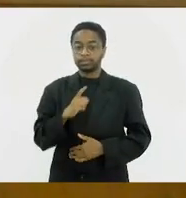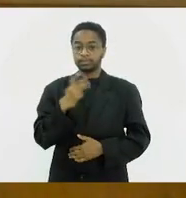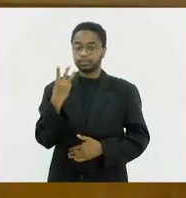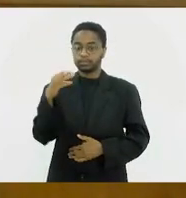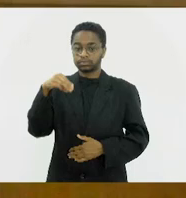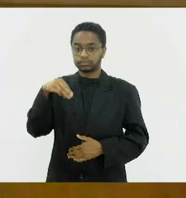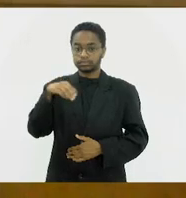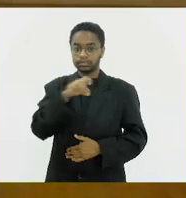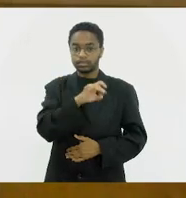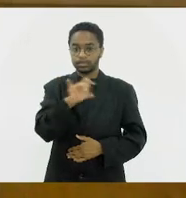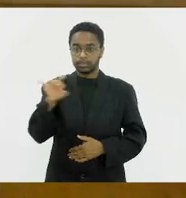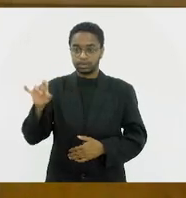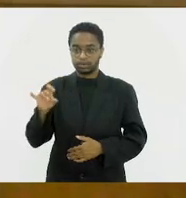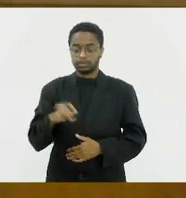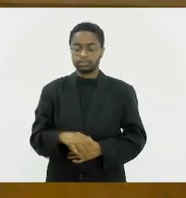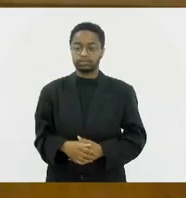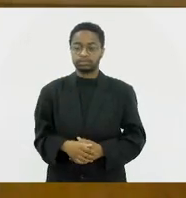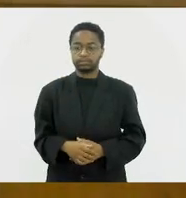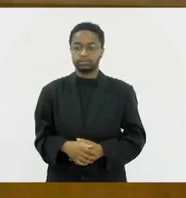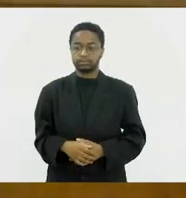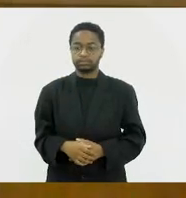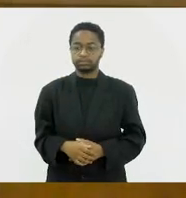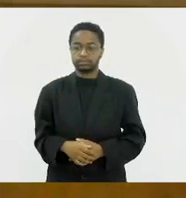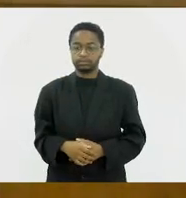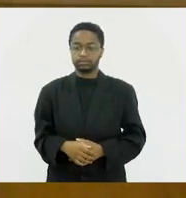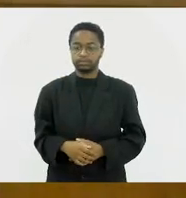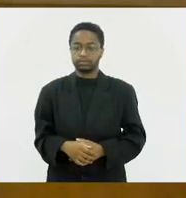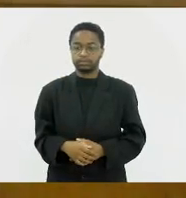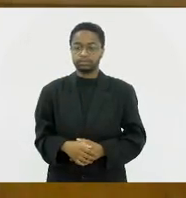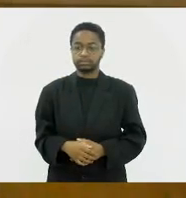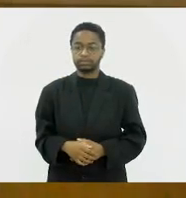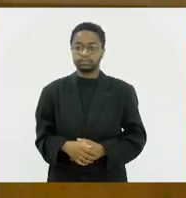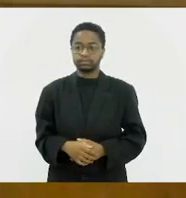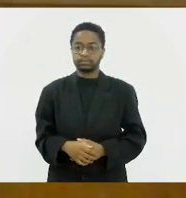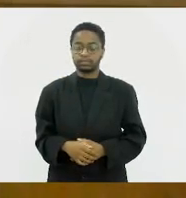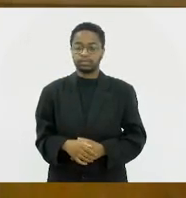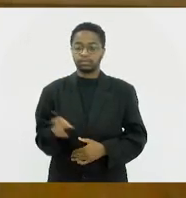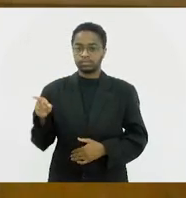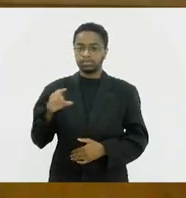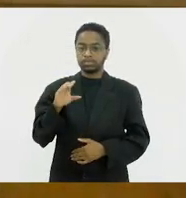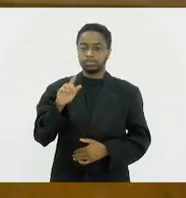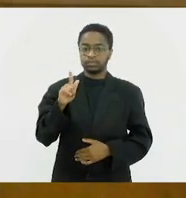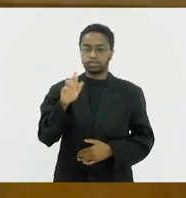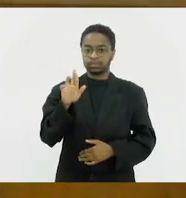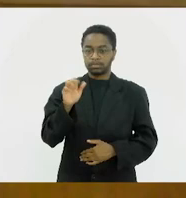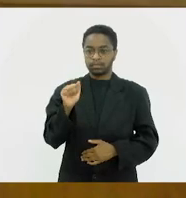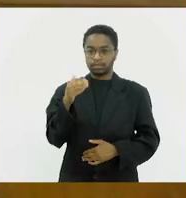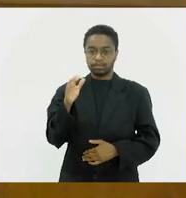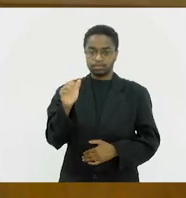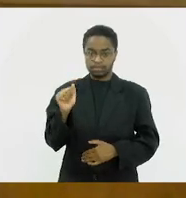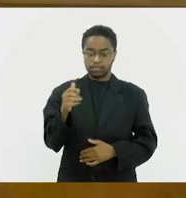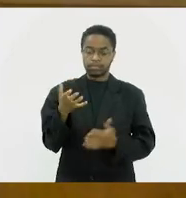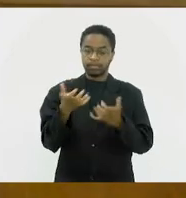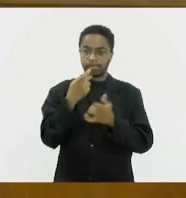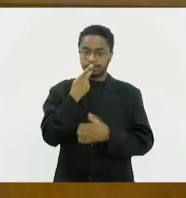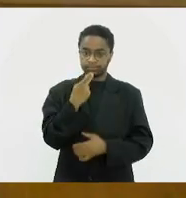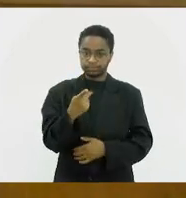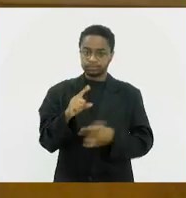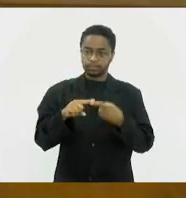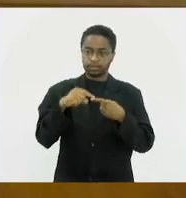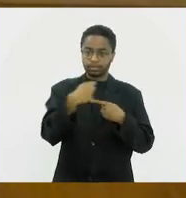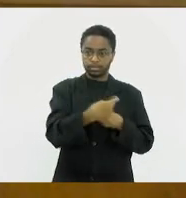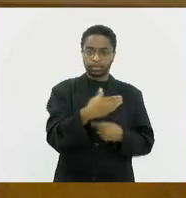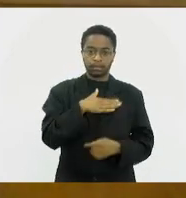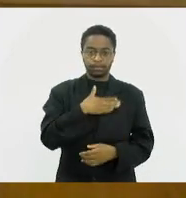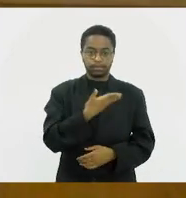para cada um que for fazer uso da palavra, para a gente ouvir a todos. A Graça Lima aí já quer falar, depois tem a minha